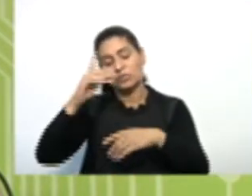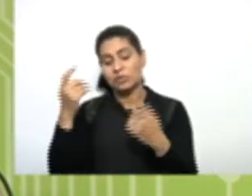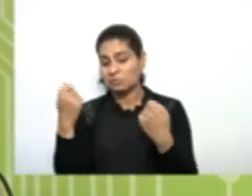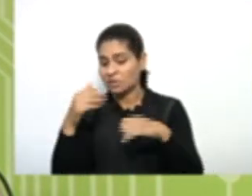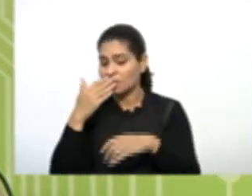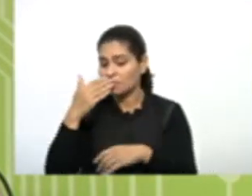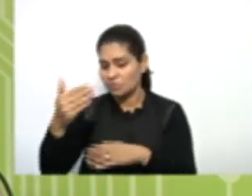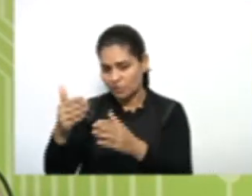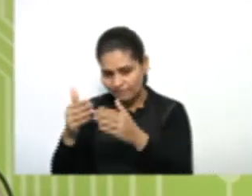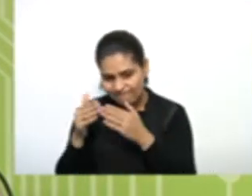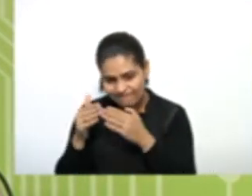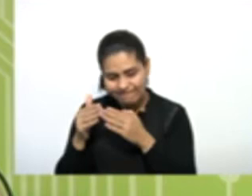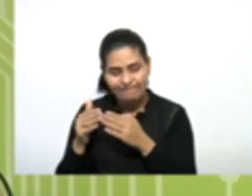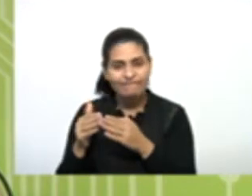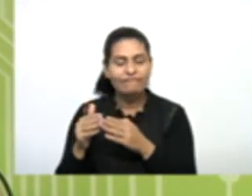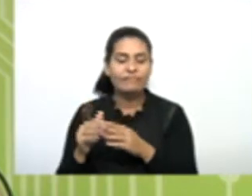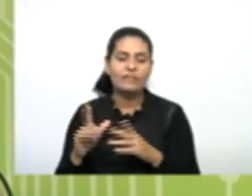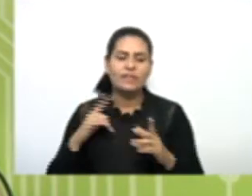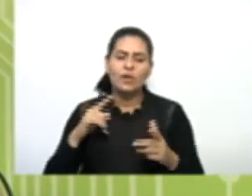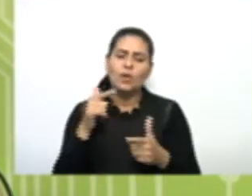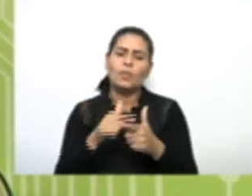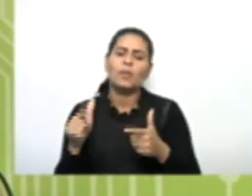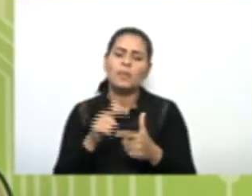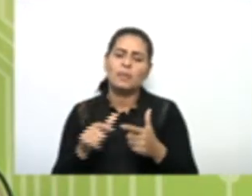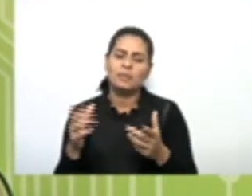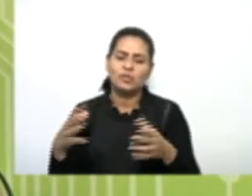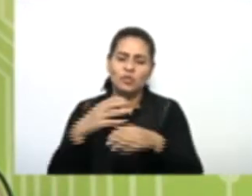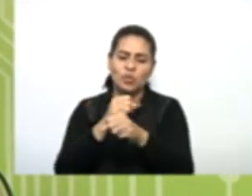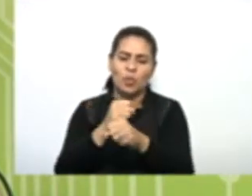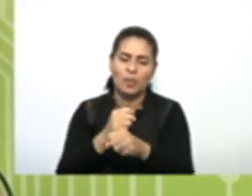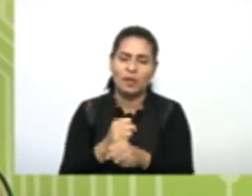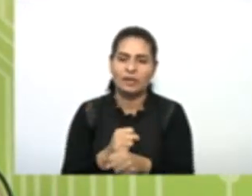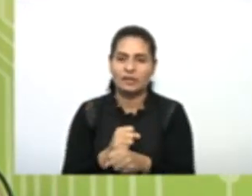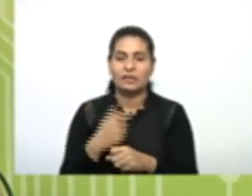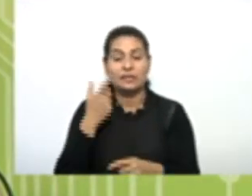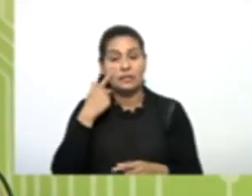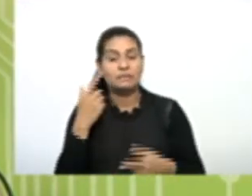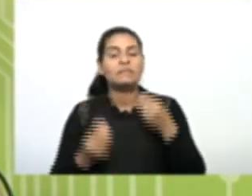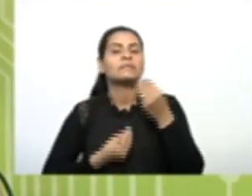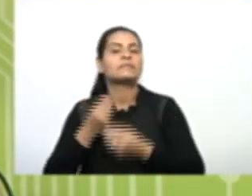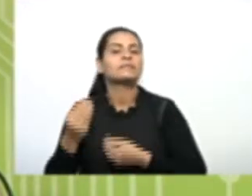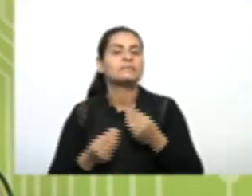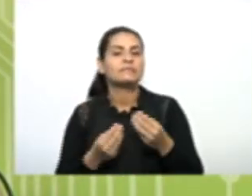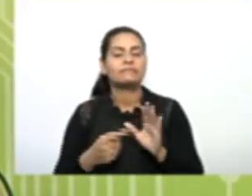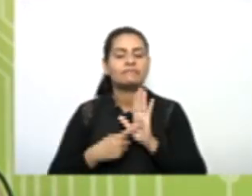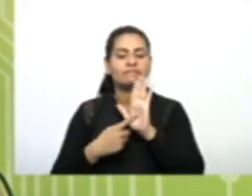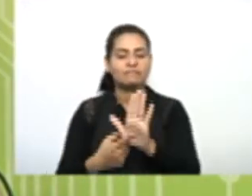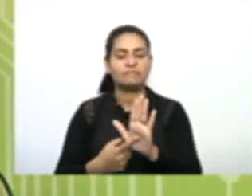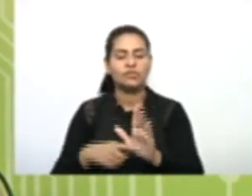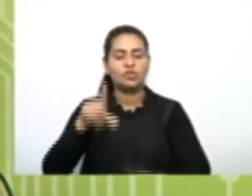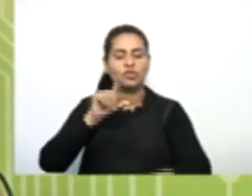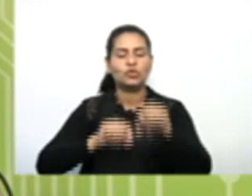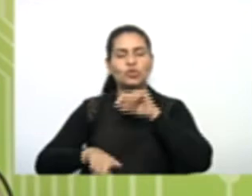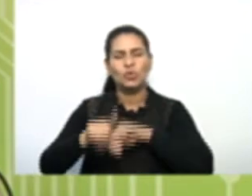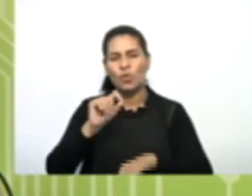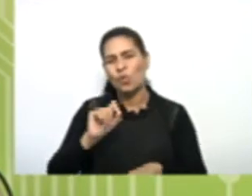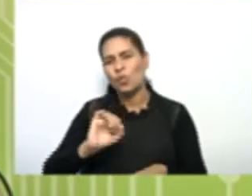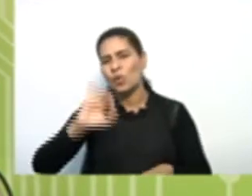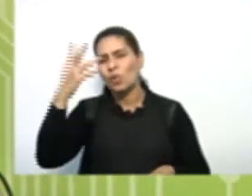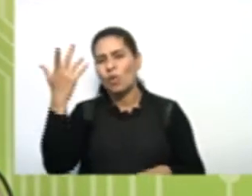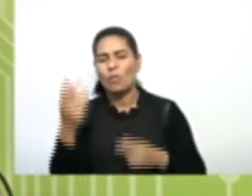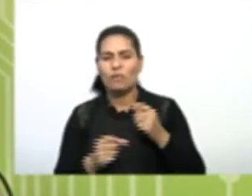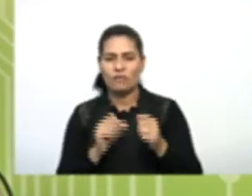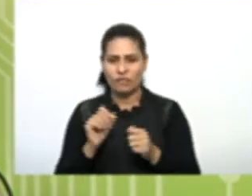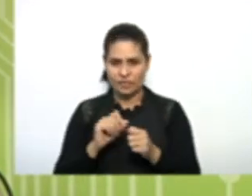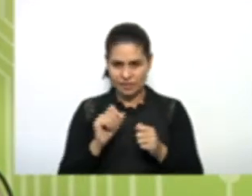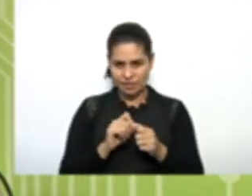que deveria ser. Houve um problema de cálculo aí. E nós temos aí também a questão da tomada de decisão quanto ao que